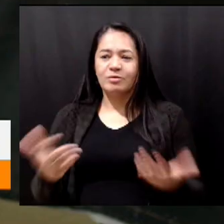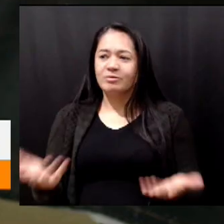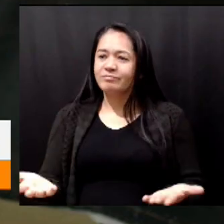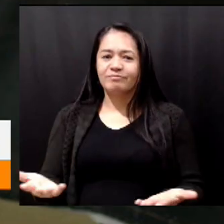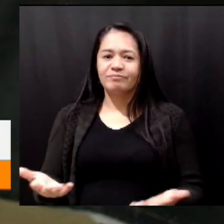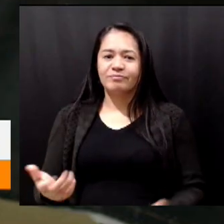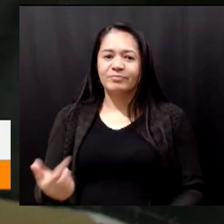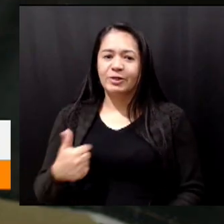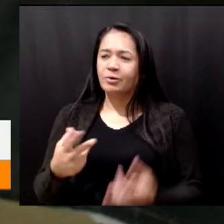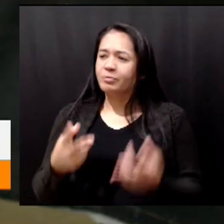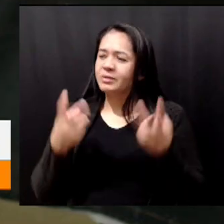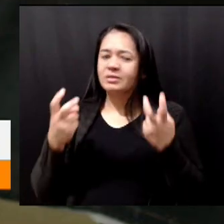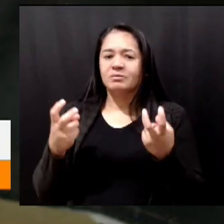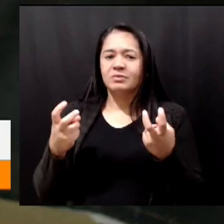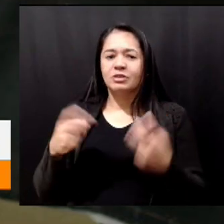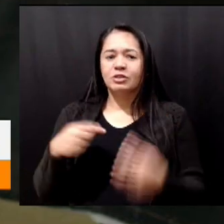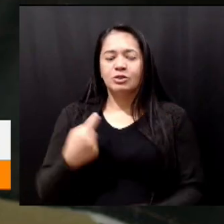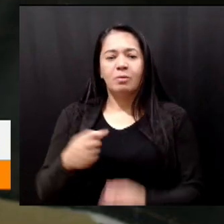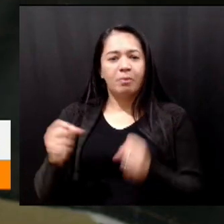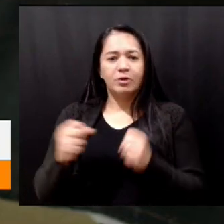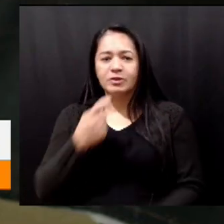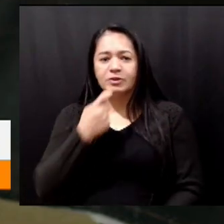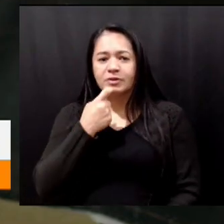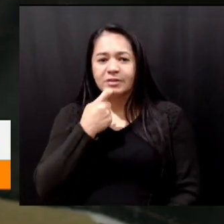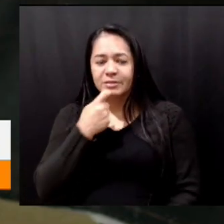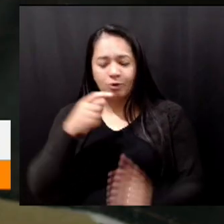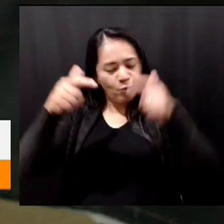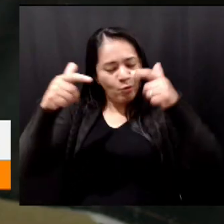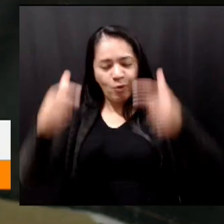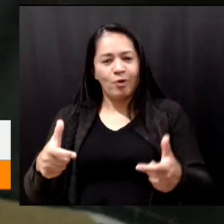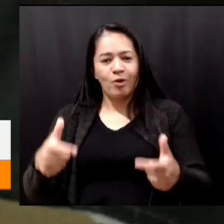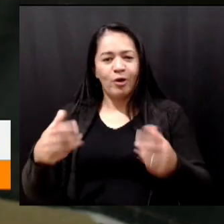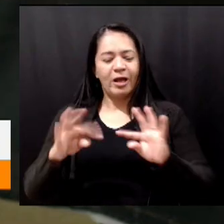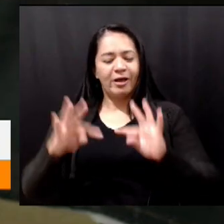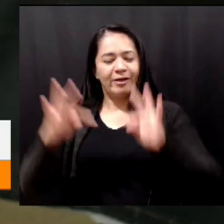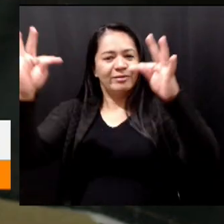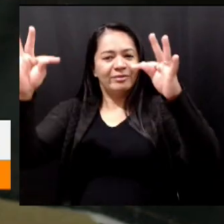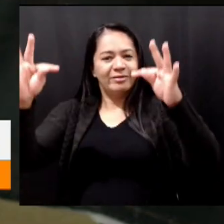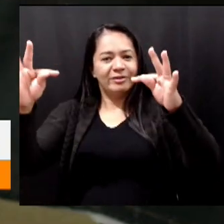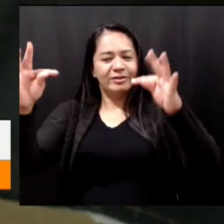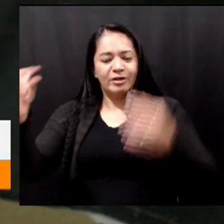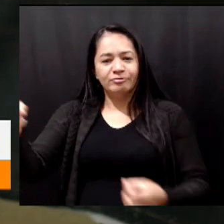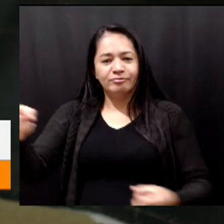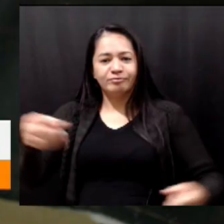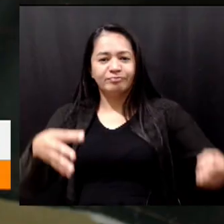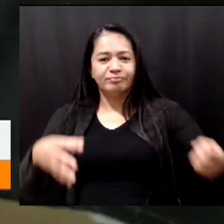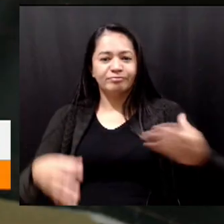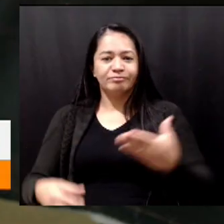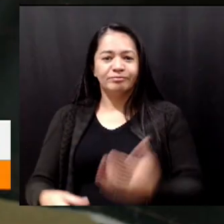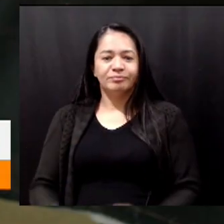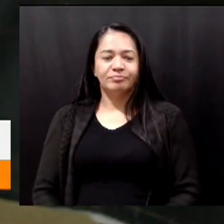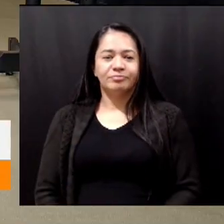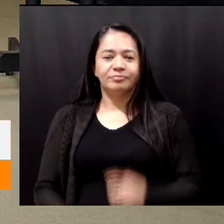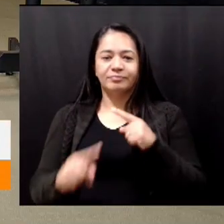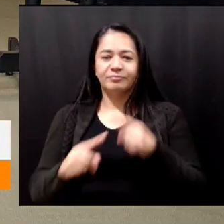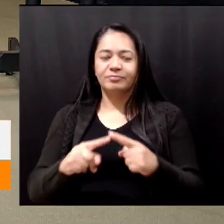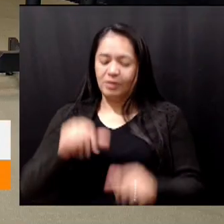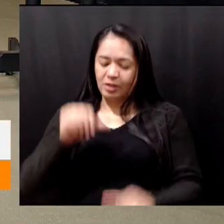que a gente pode falar que Campinas é o berço da tecnologia, da inovação, porque transforma, né, Eduardo?